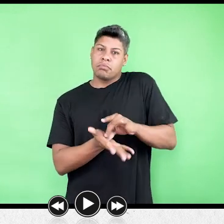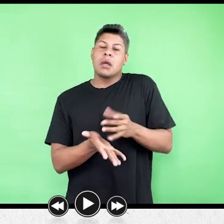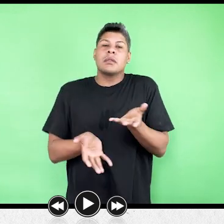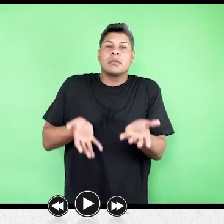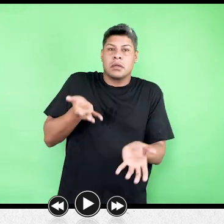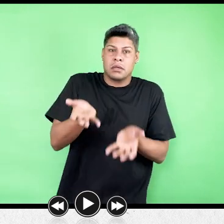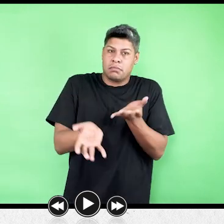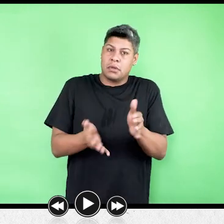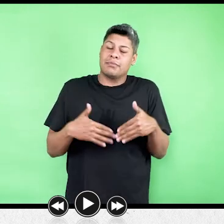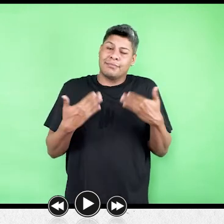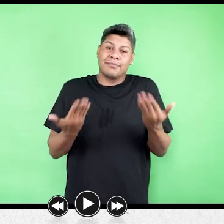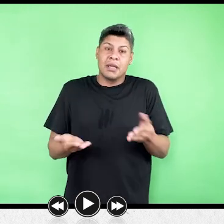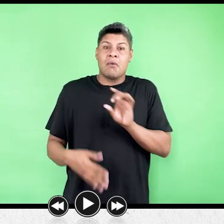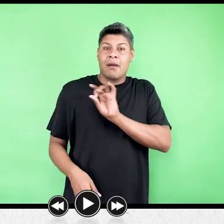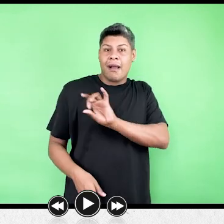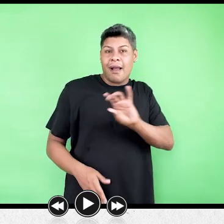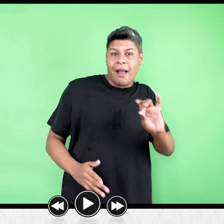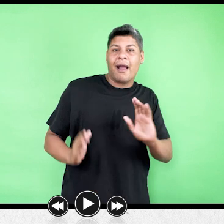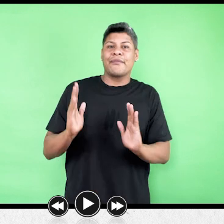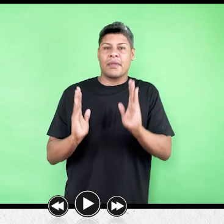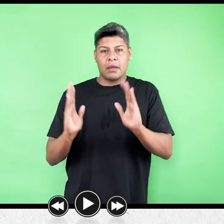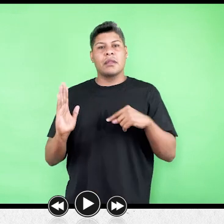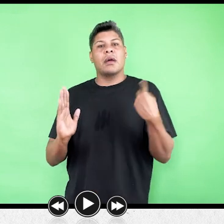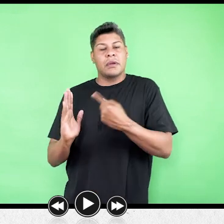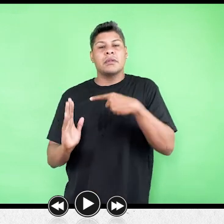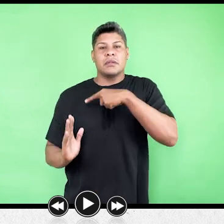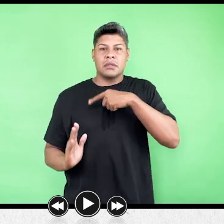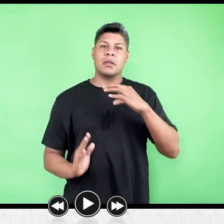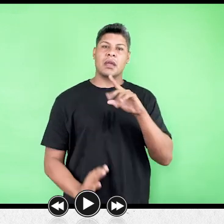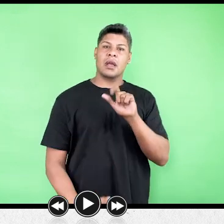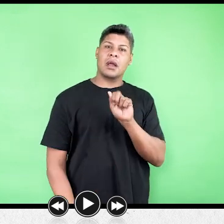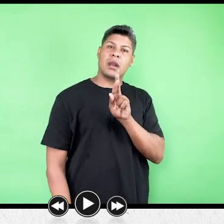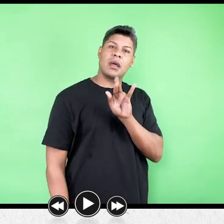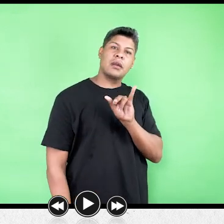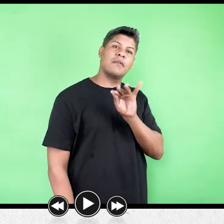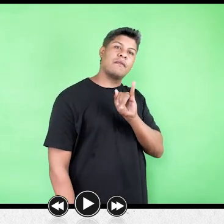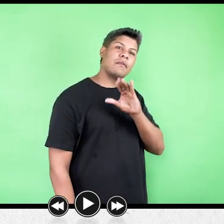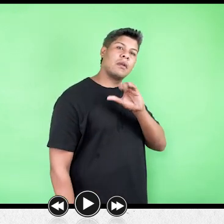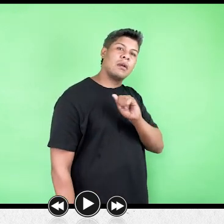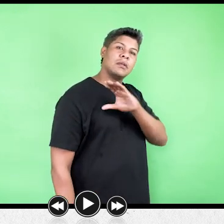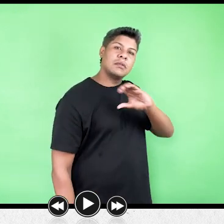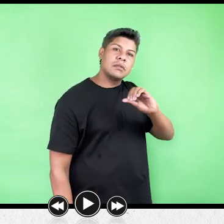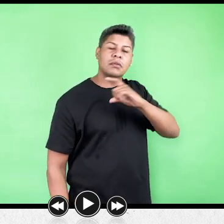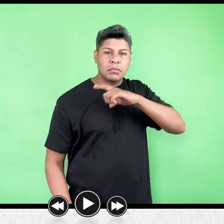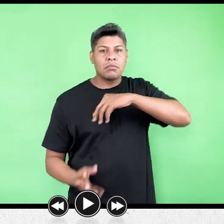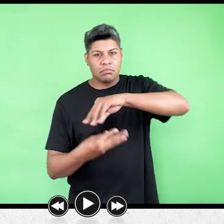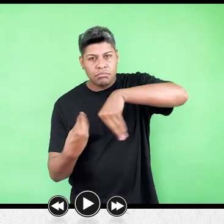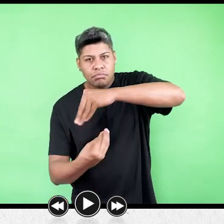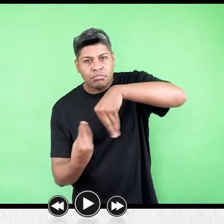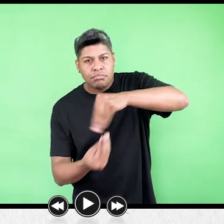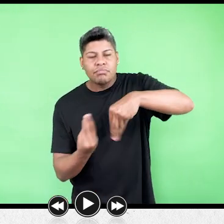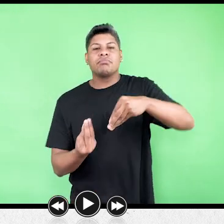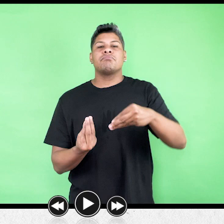tratamento, então, considerando cada uma das etapas que a gente tem, né, clarificação, que é composto pela etapa de coagulação, floculação,